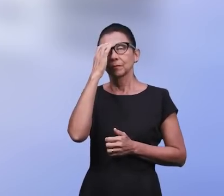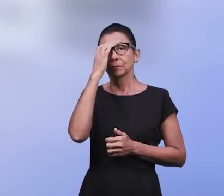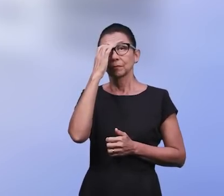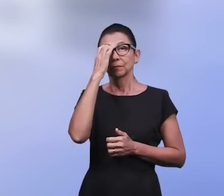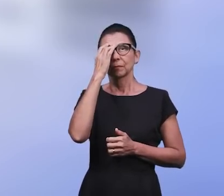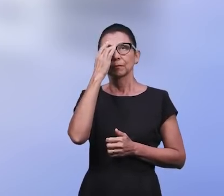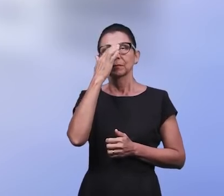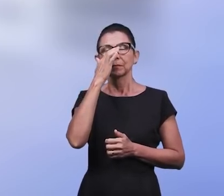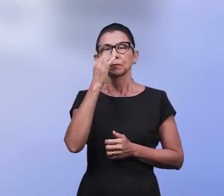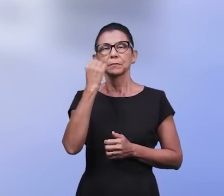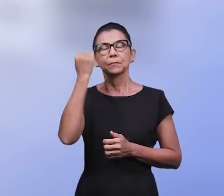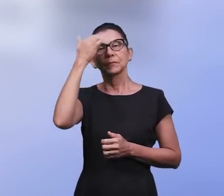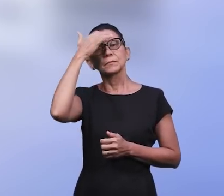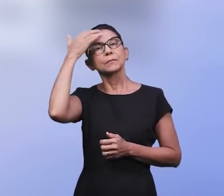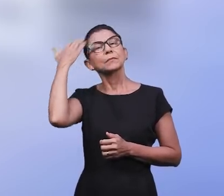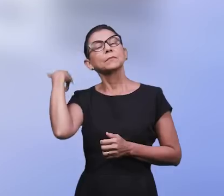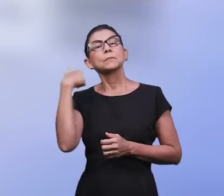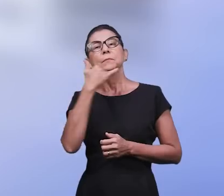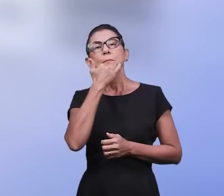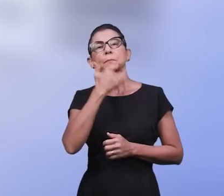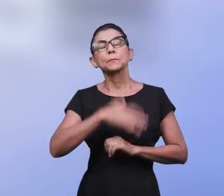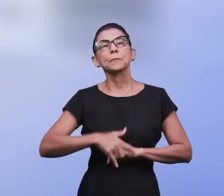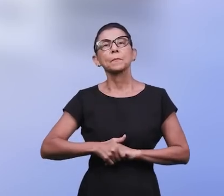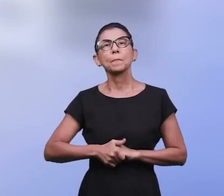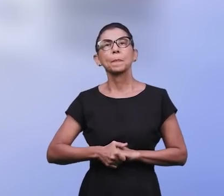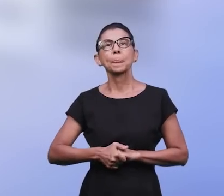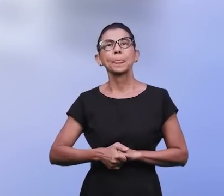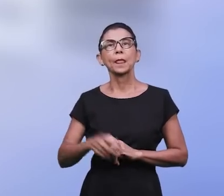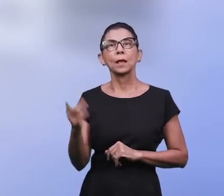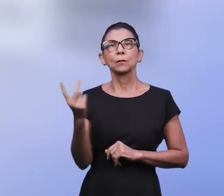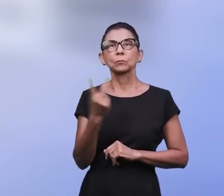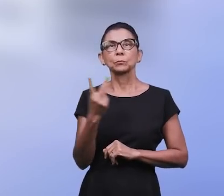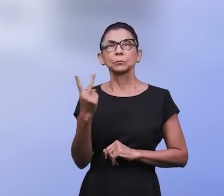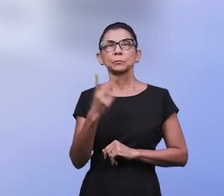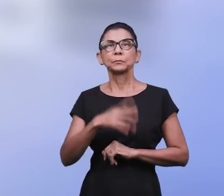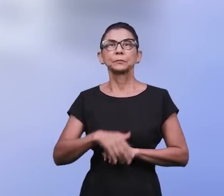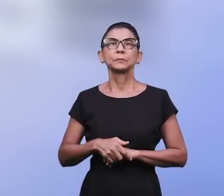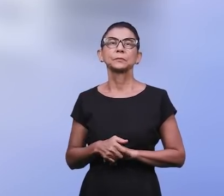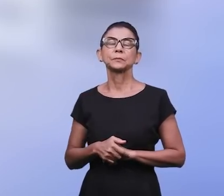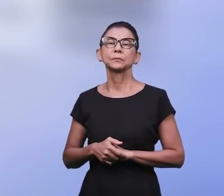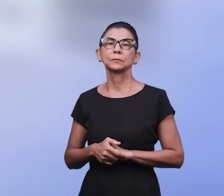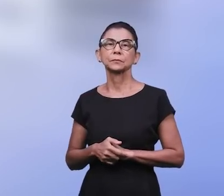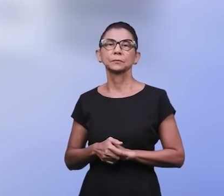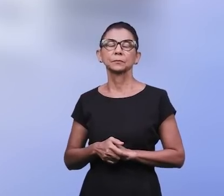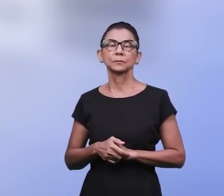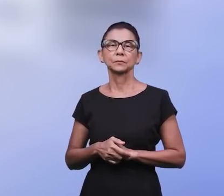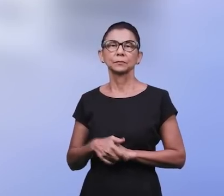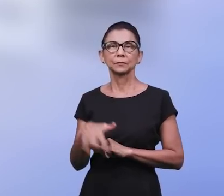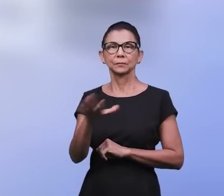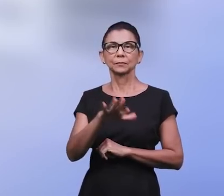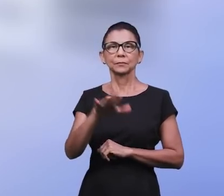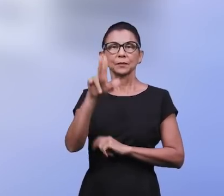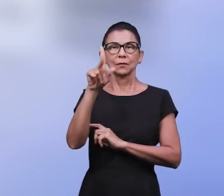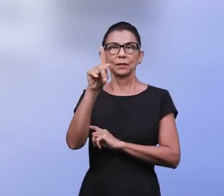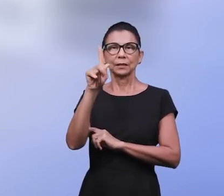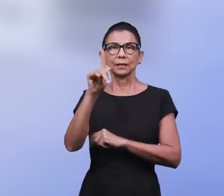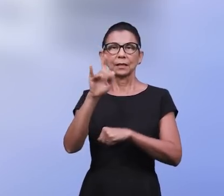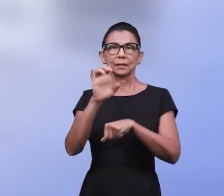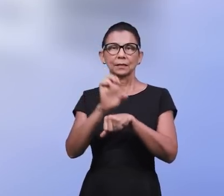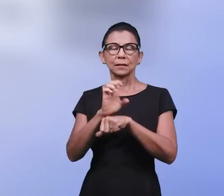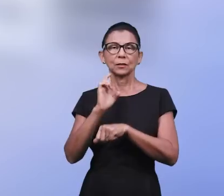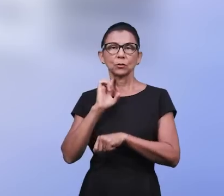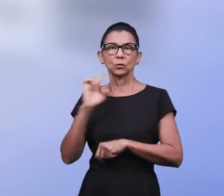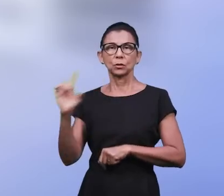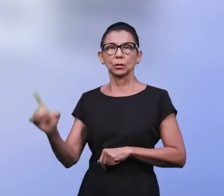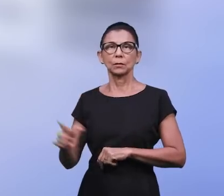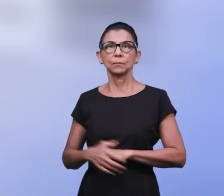para ele orar com o Senhor na glória. Paz do Senhor, meu nome é Ana Níbia, estamos aqui na igreja de Chonim de Baixo, no distrito de Valadares, onde acabamos de participar do culto